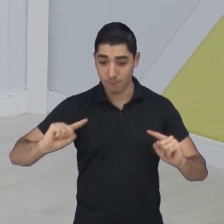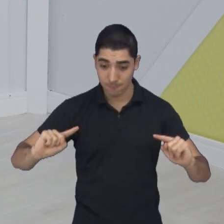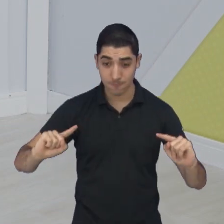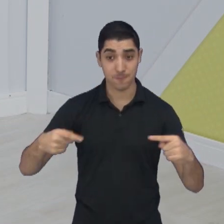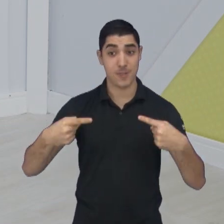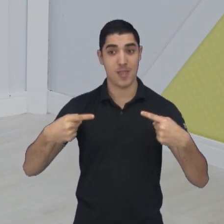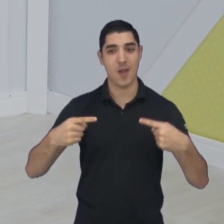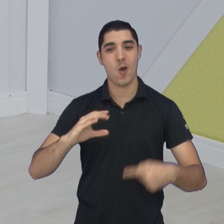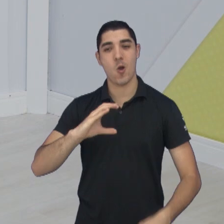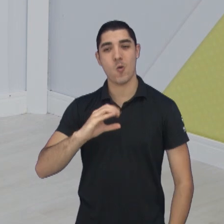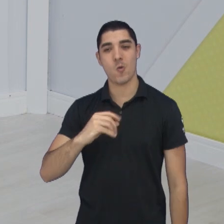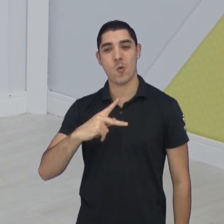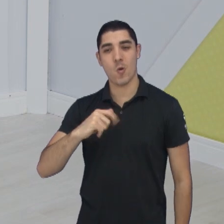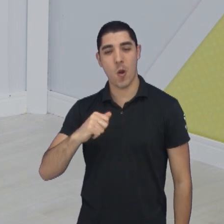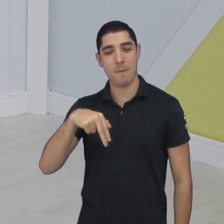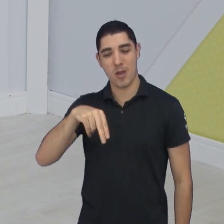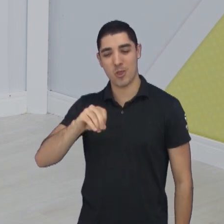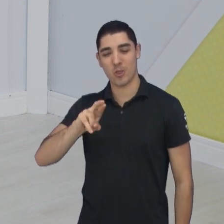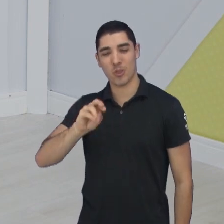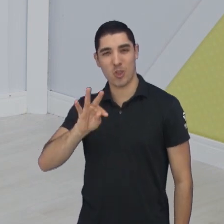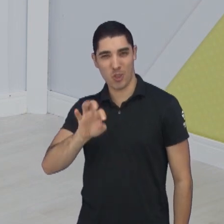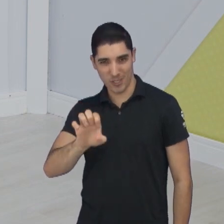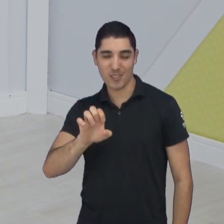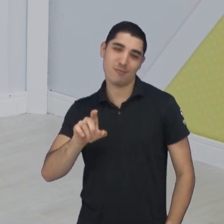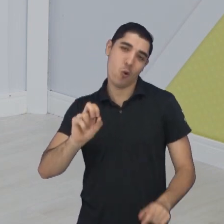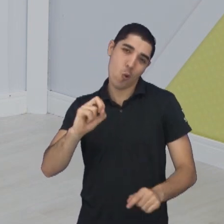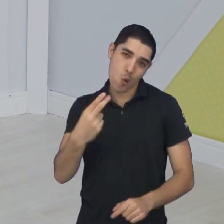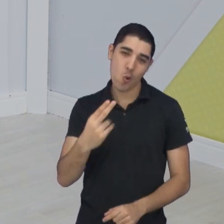Copa Norte, a nossa Copa Capivara. O